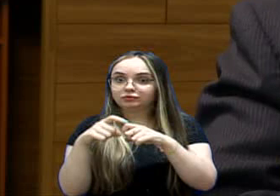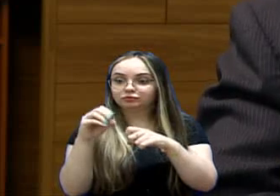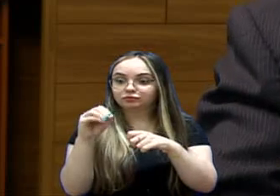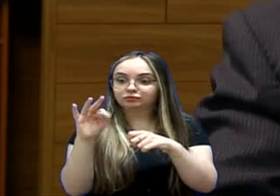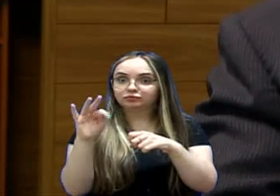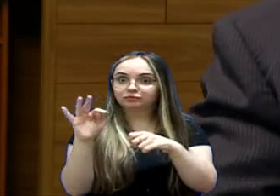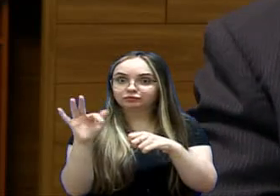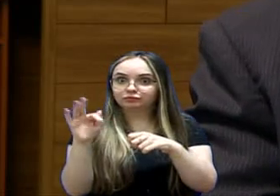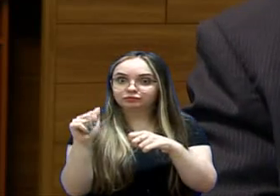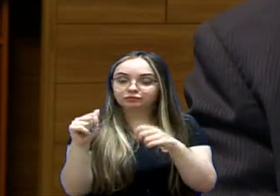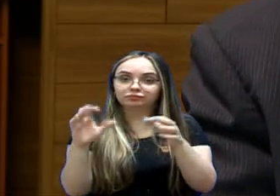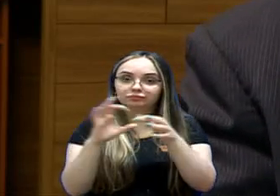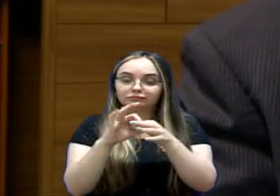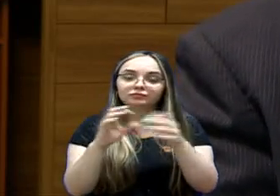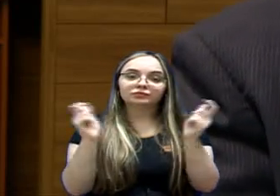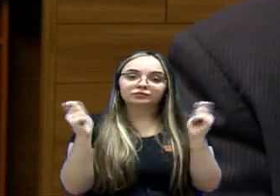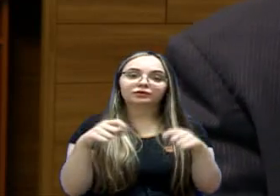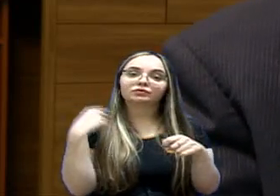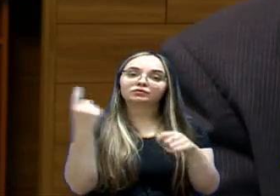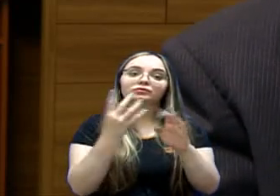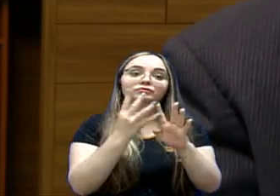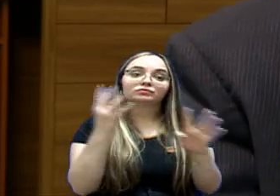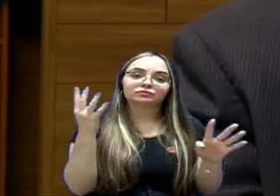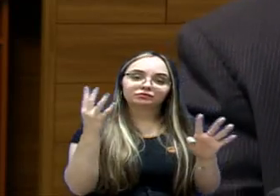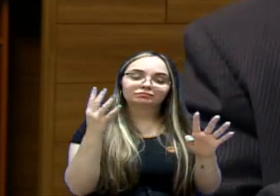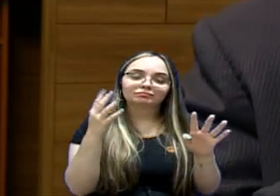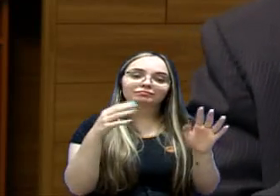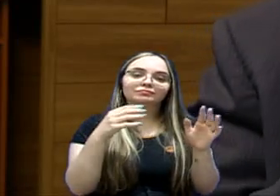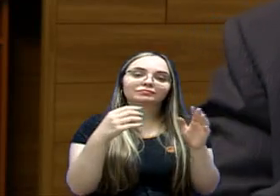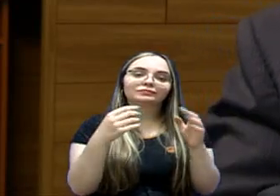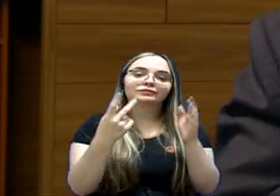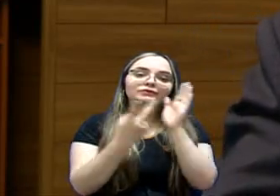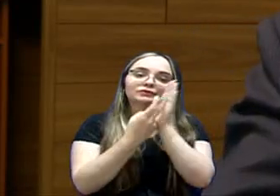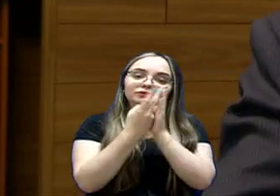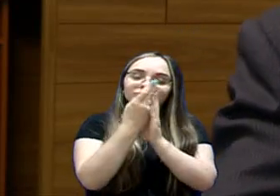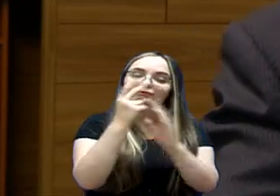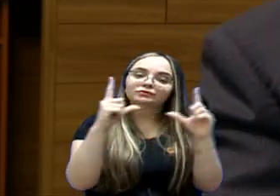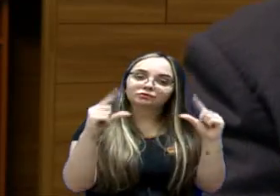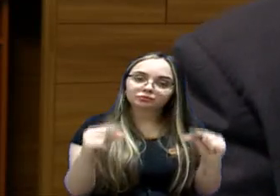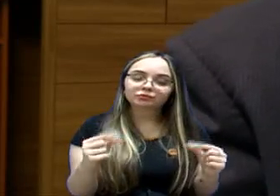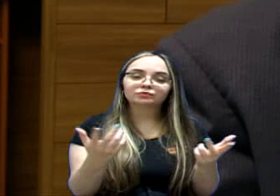vai abaixar muito as filas de cirurgia, abaixar